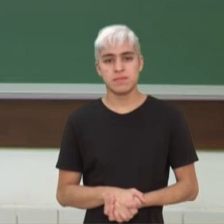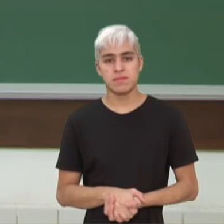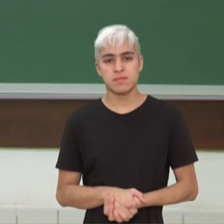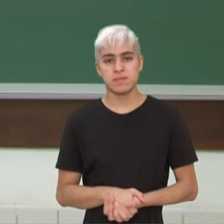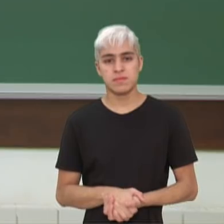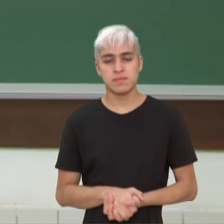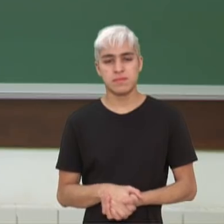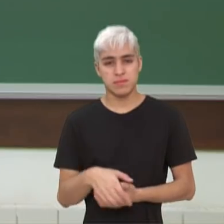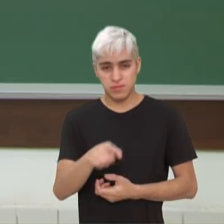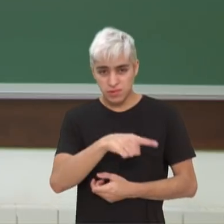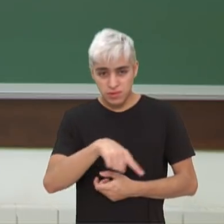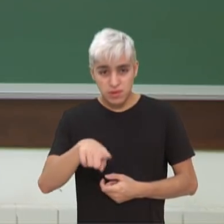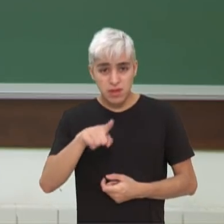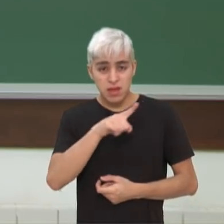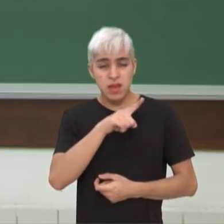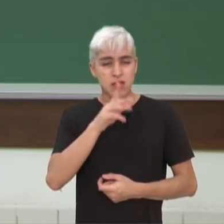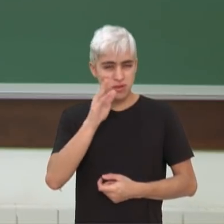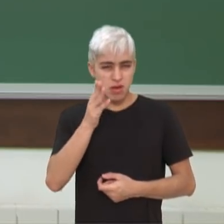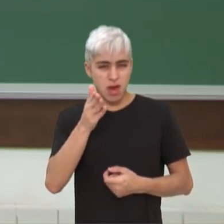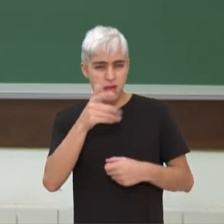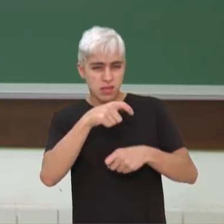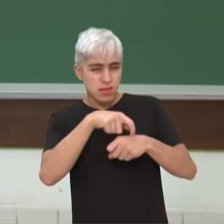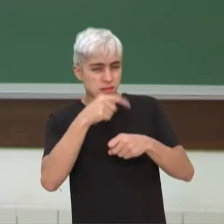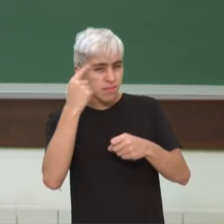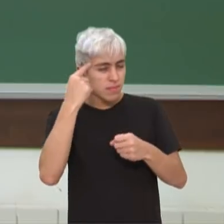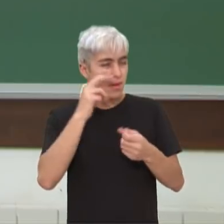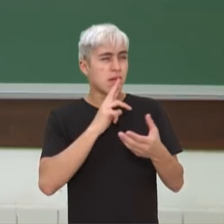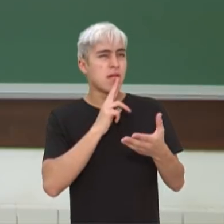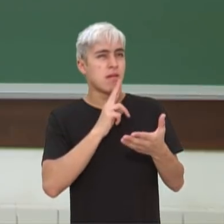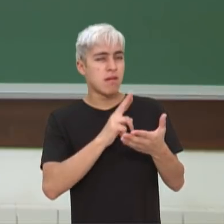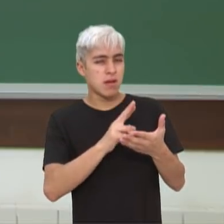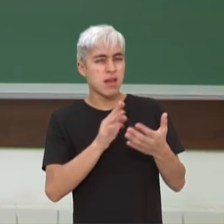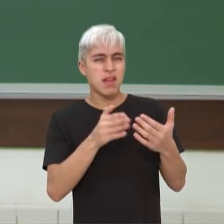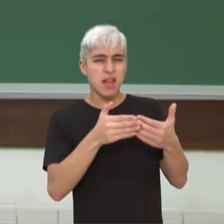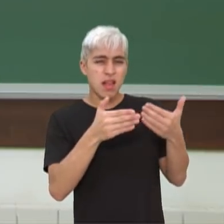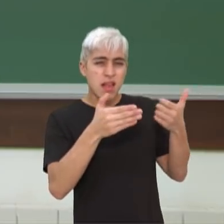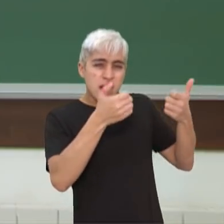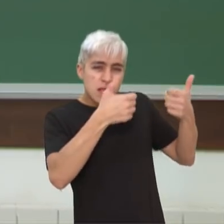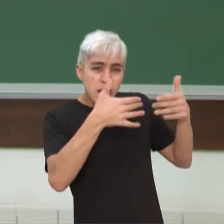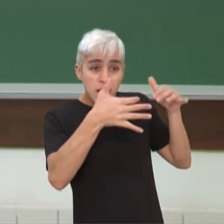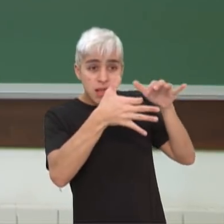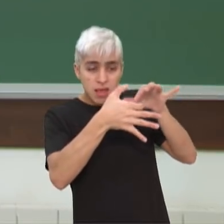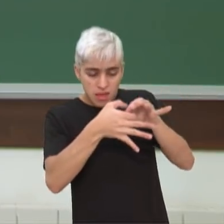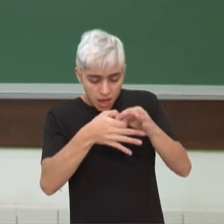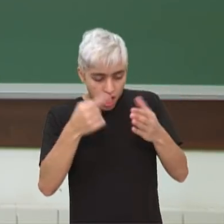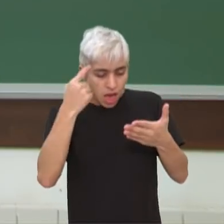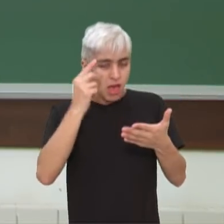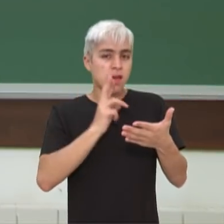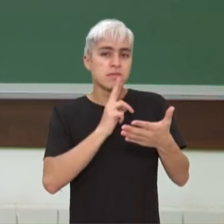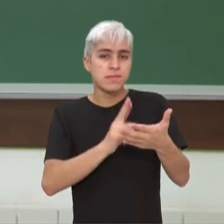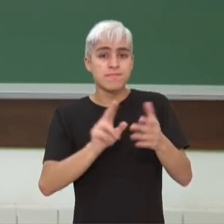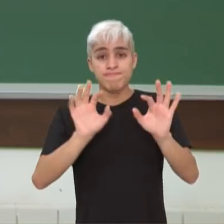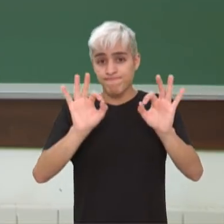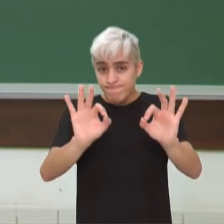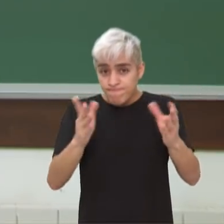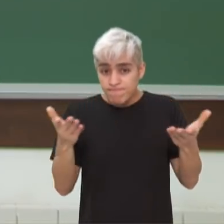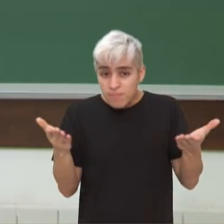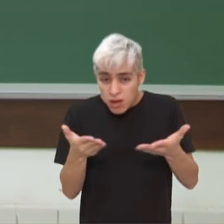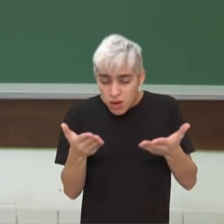Que você teve um tempo aí para pensar numa resposta com base em tudo que já foi passado aí no decorrer de nossa aula, vou trazer aqui